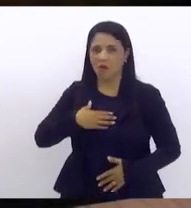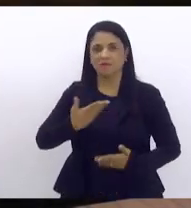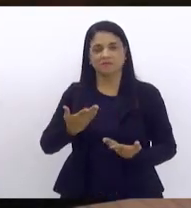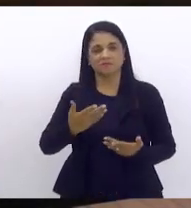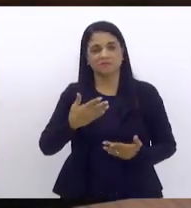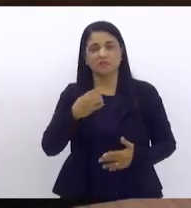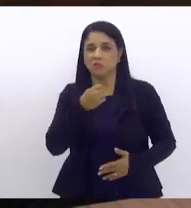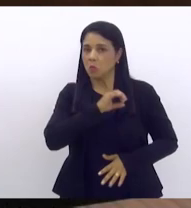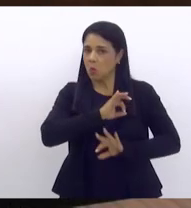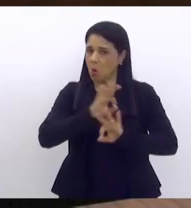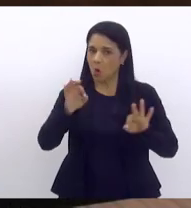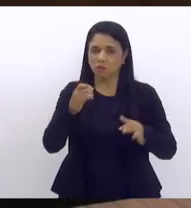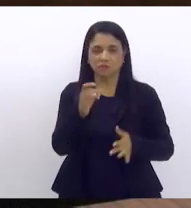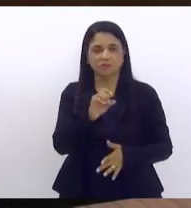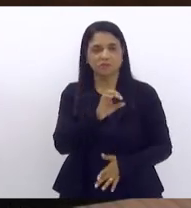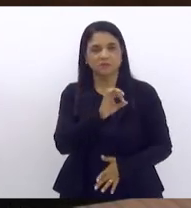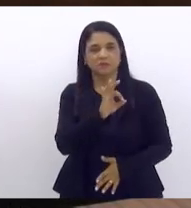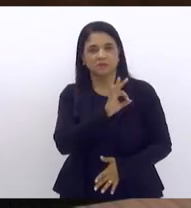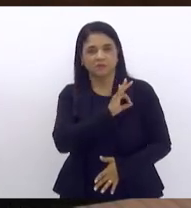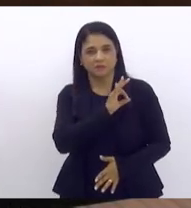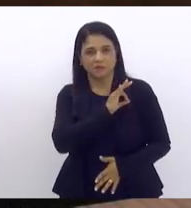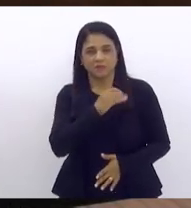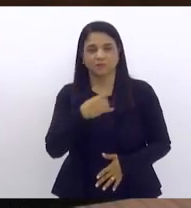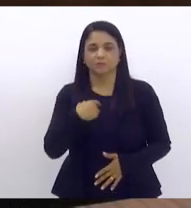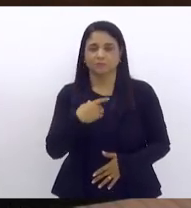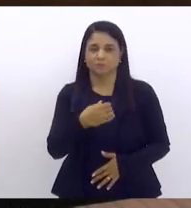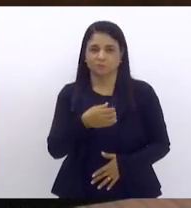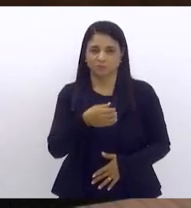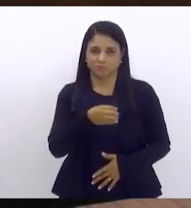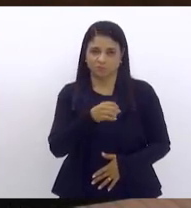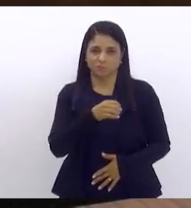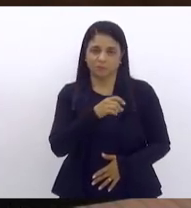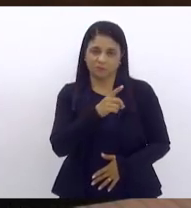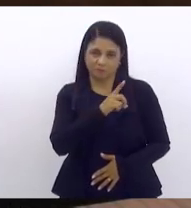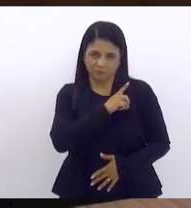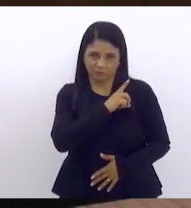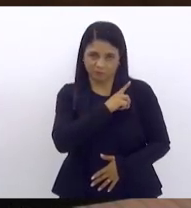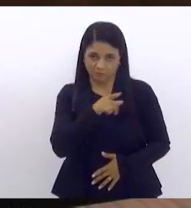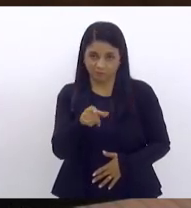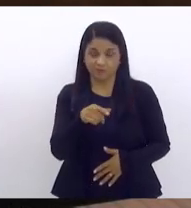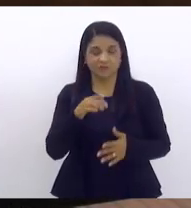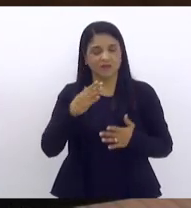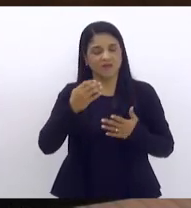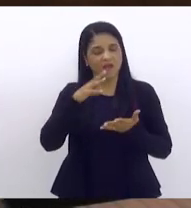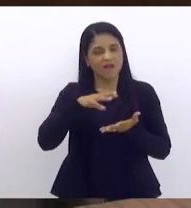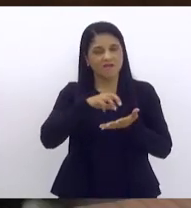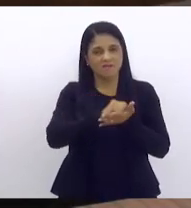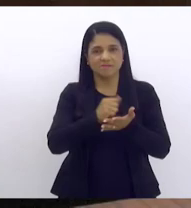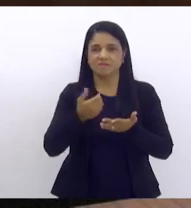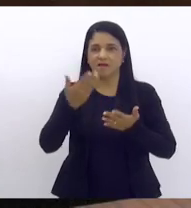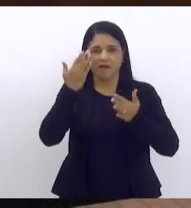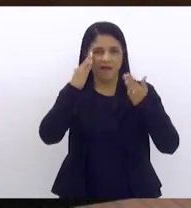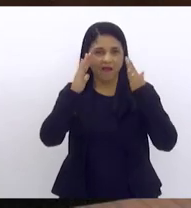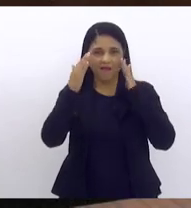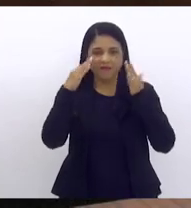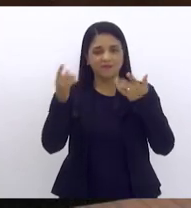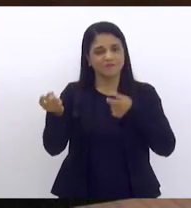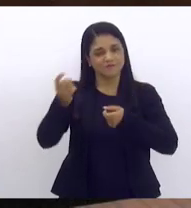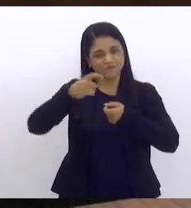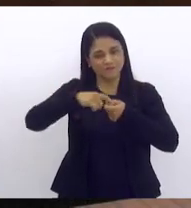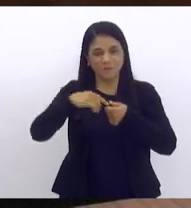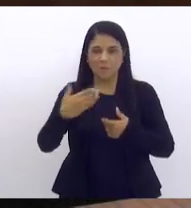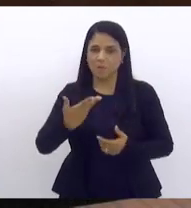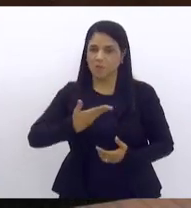delegado de polícia. Então, quero aqui deixar registrado, senhor presidente, a alegria de ter de volta aqui no plenário dessa